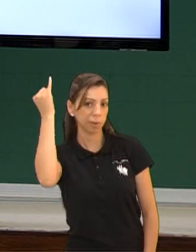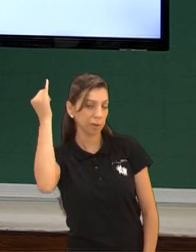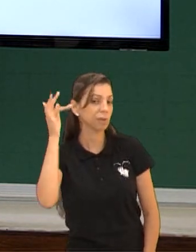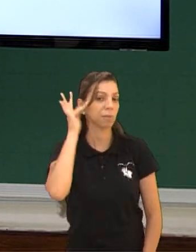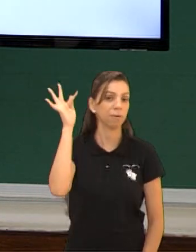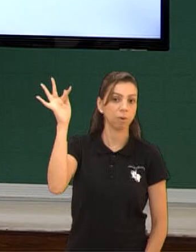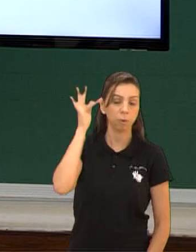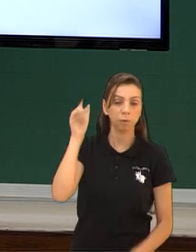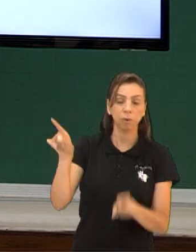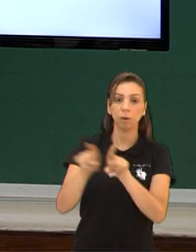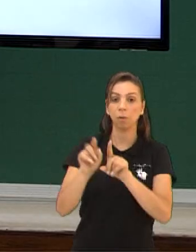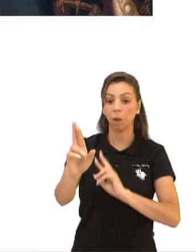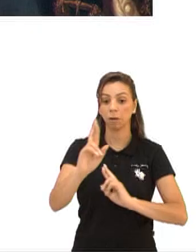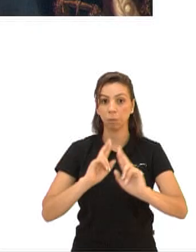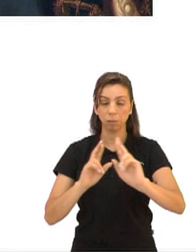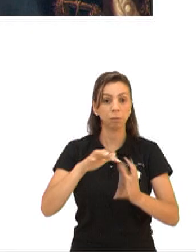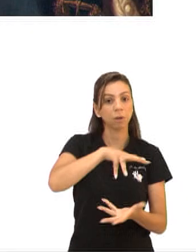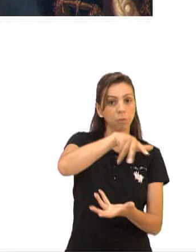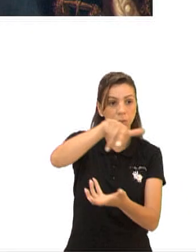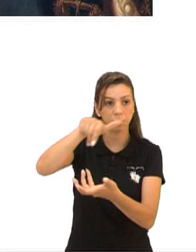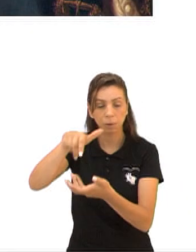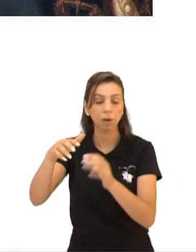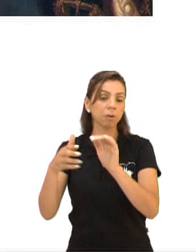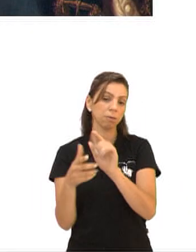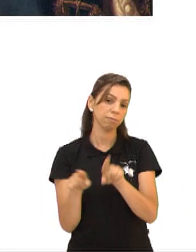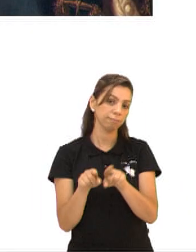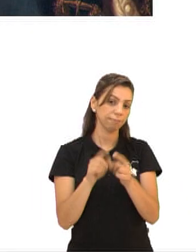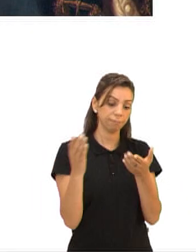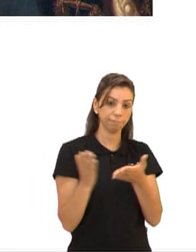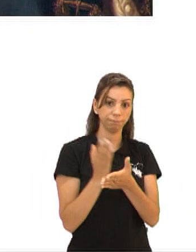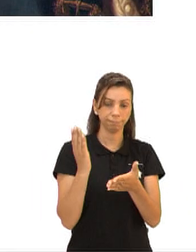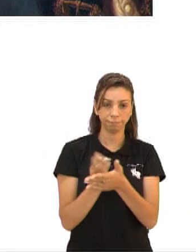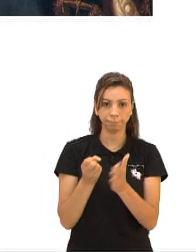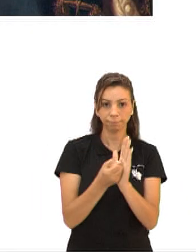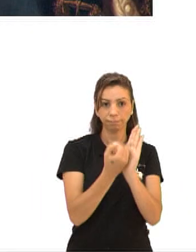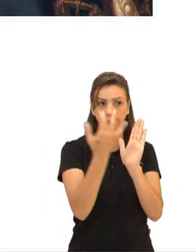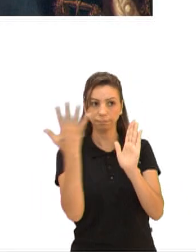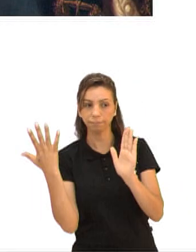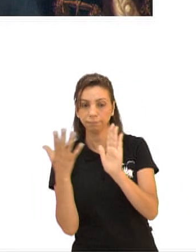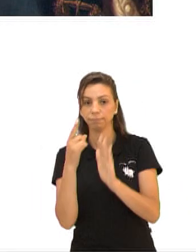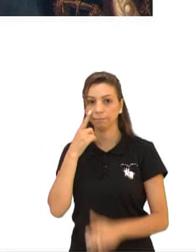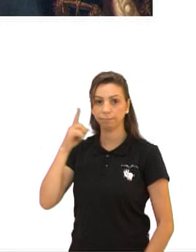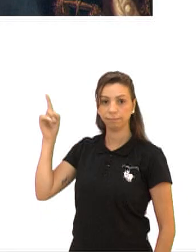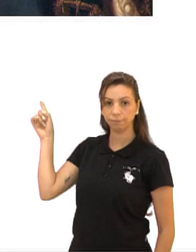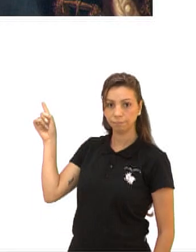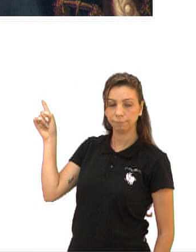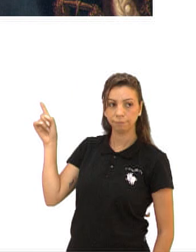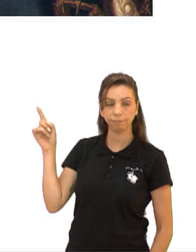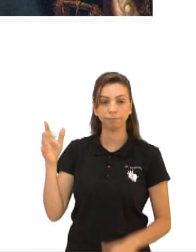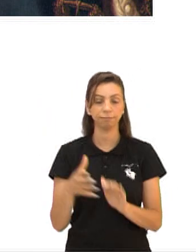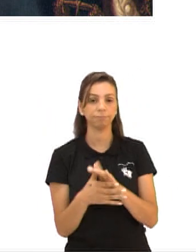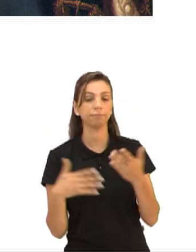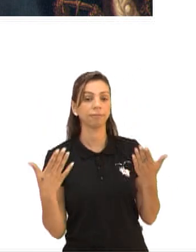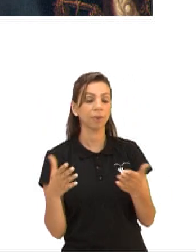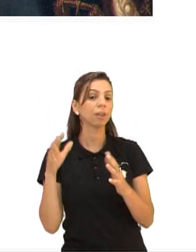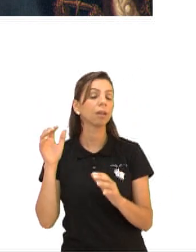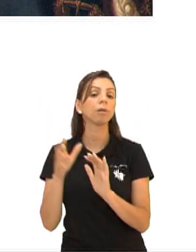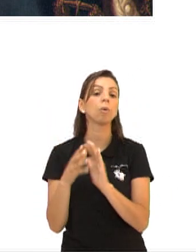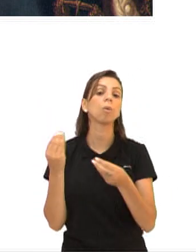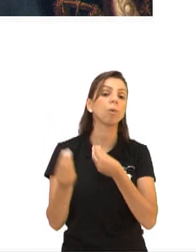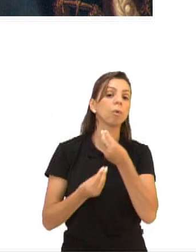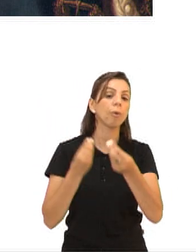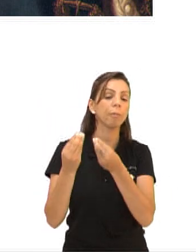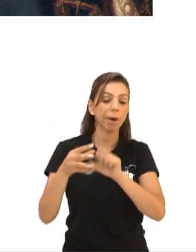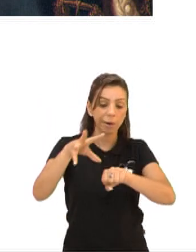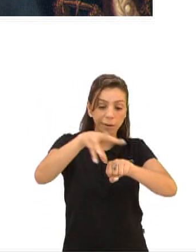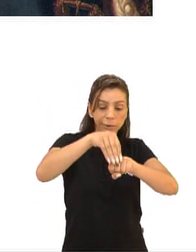humanidade. Bom, aqui estão algumas de suas obras, O Immanuel Kant, então, reflete sobre essa questão do conhecimento